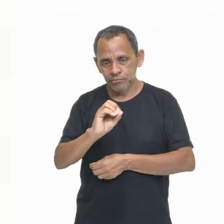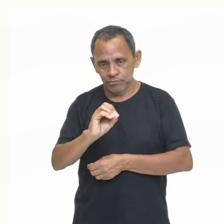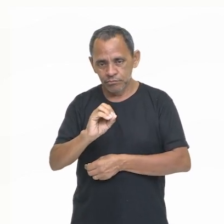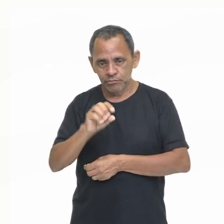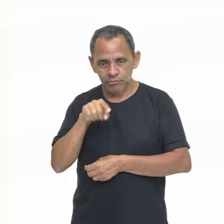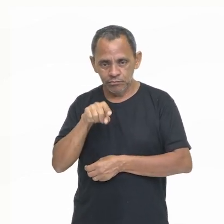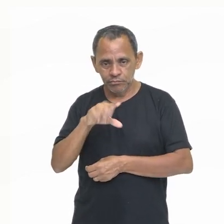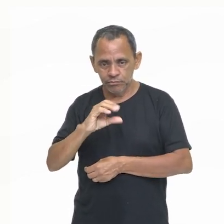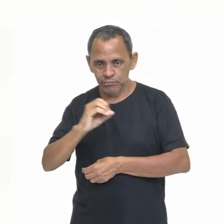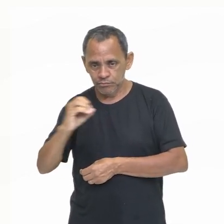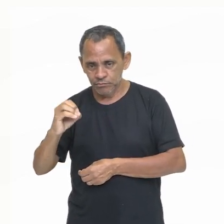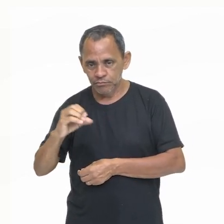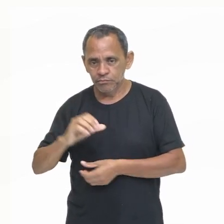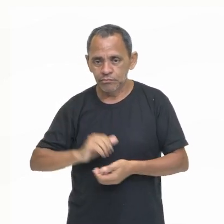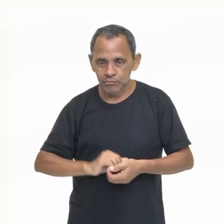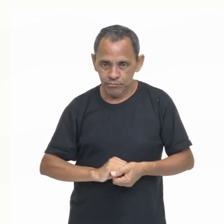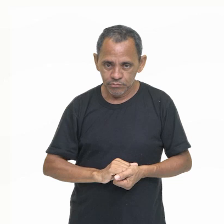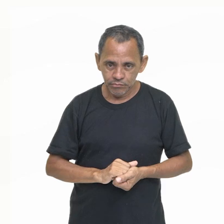50.000.